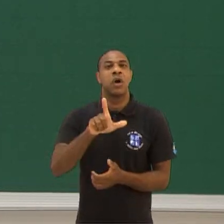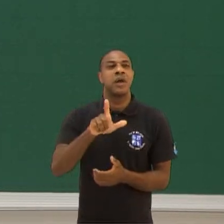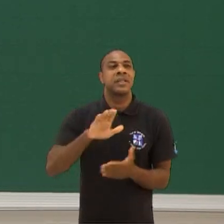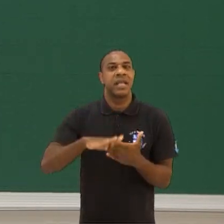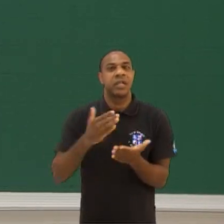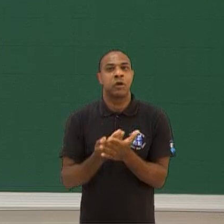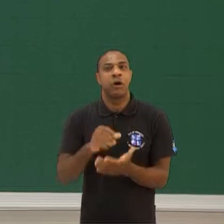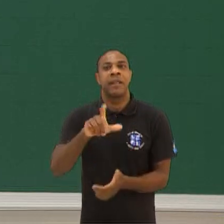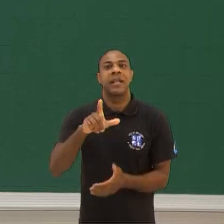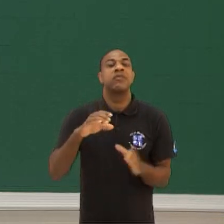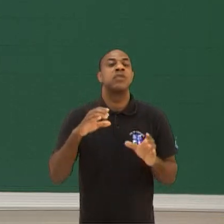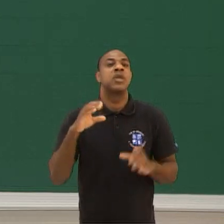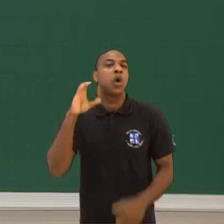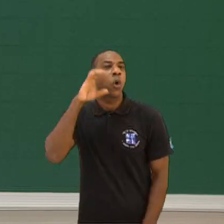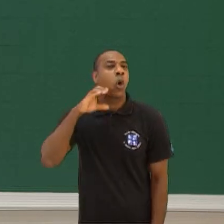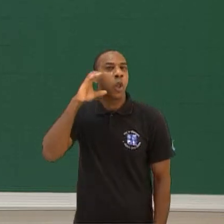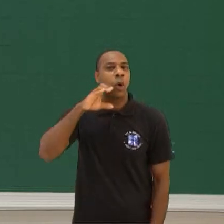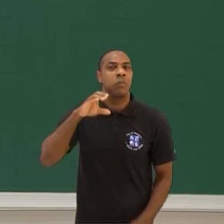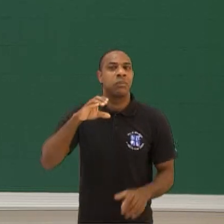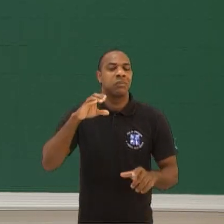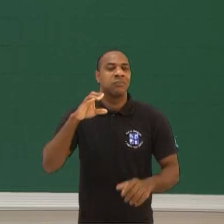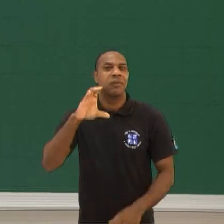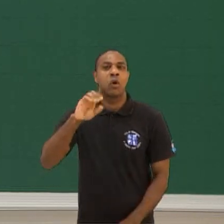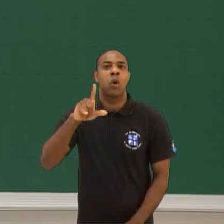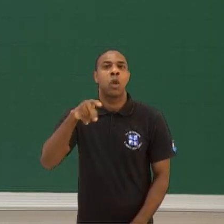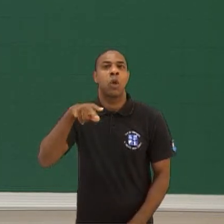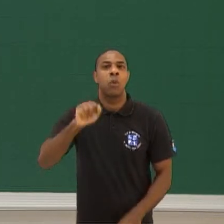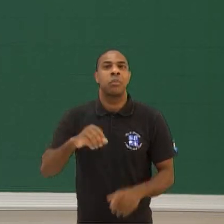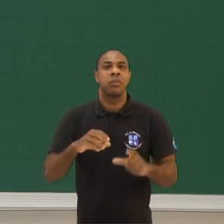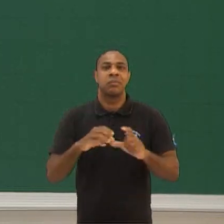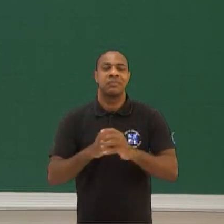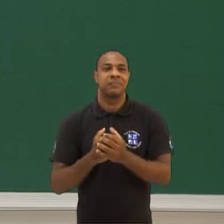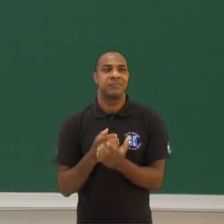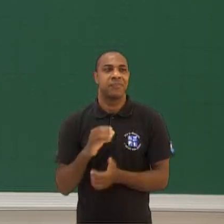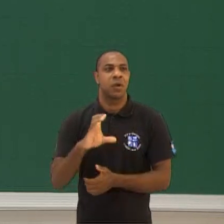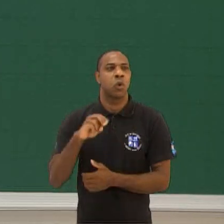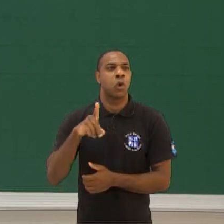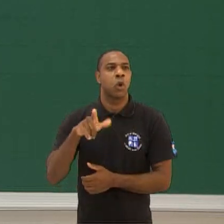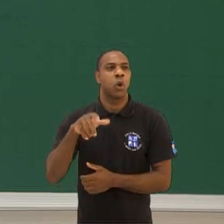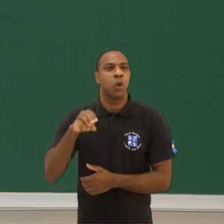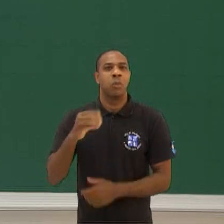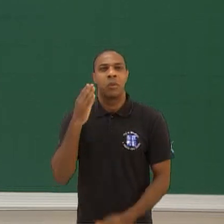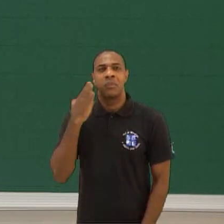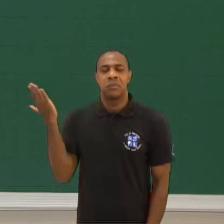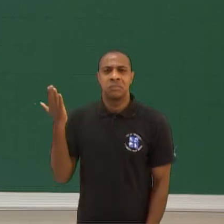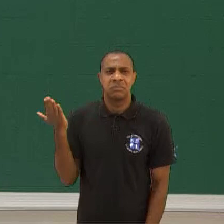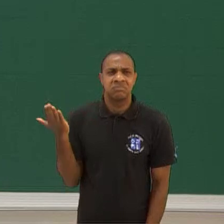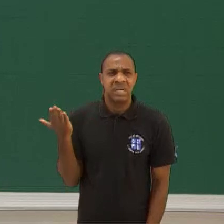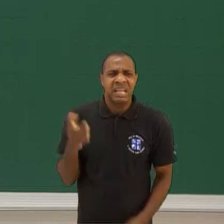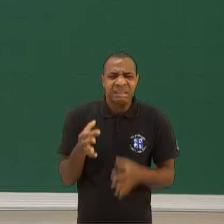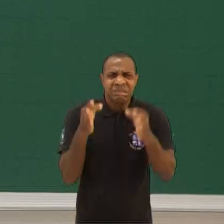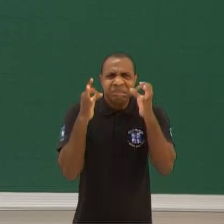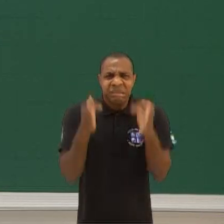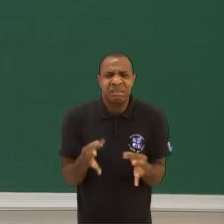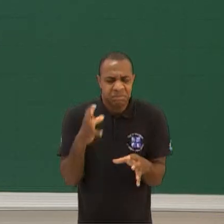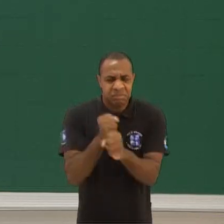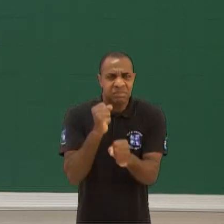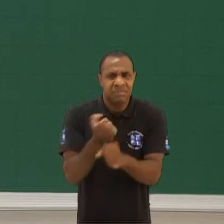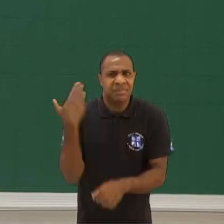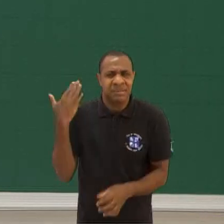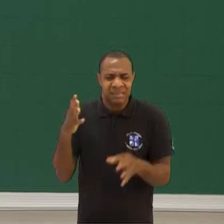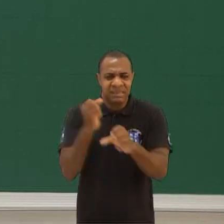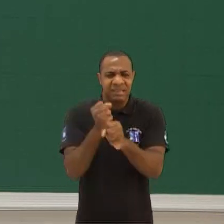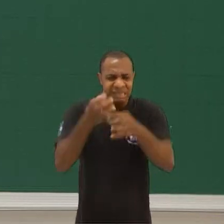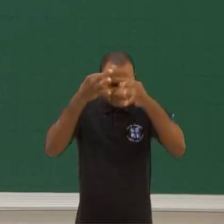de Colombo, pergunta: aquela demonstração de Thales foi 100% exata? Não, João Vitor, não é